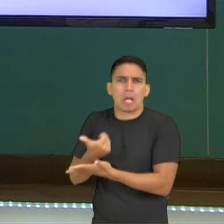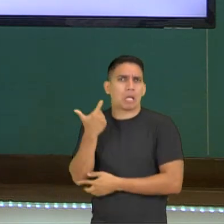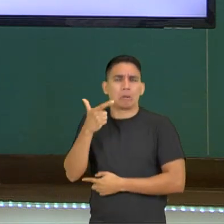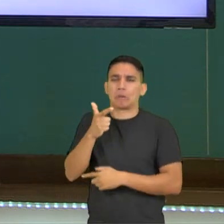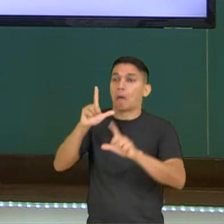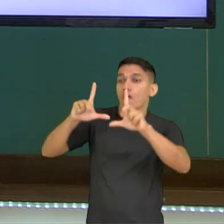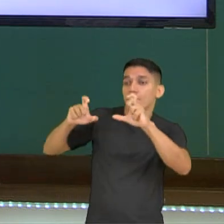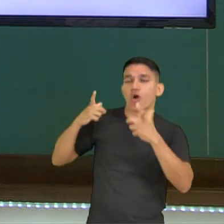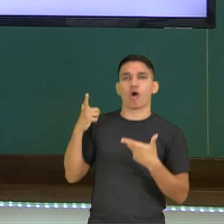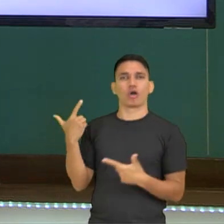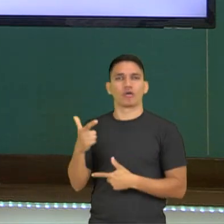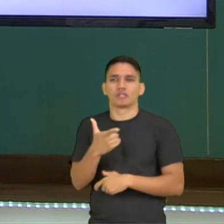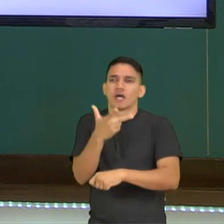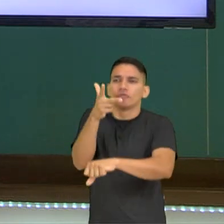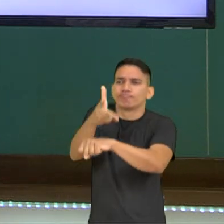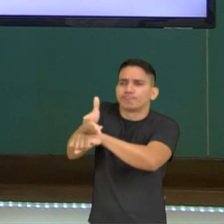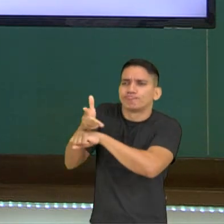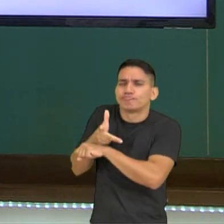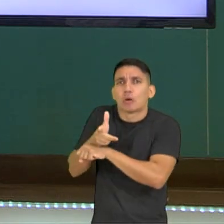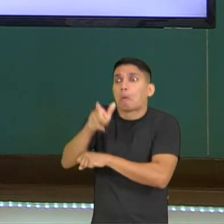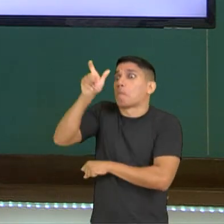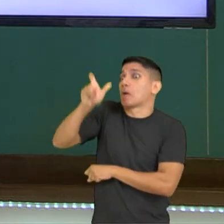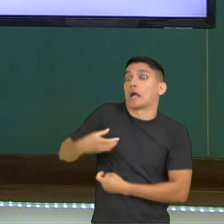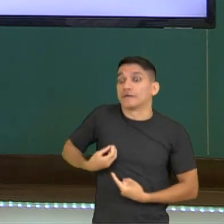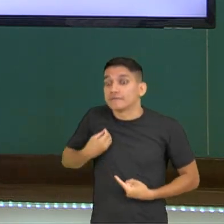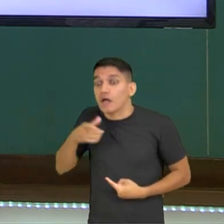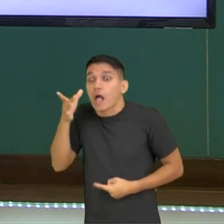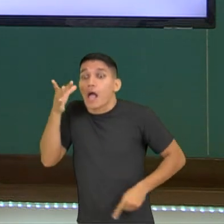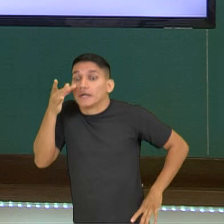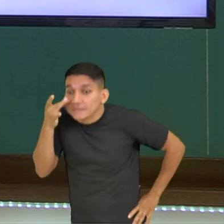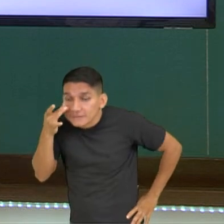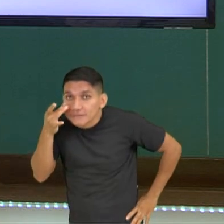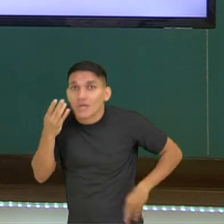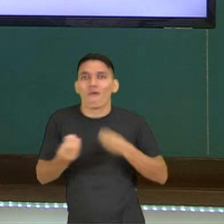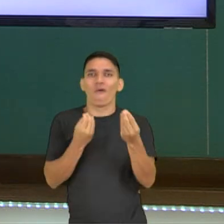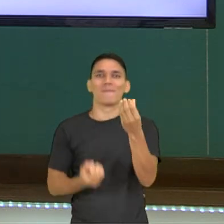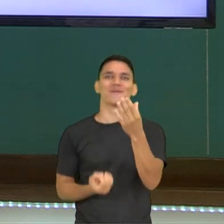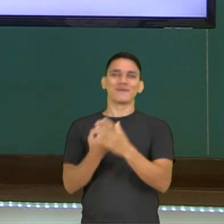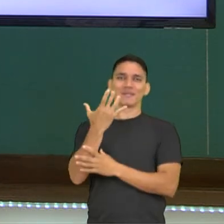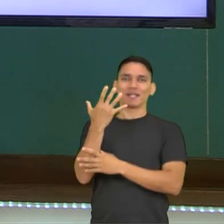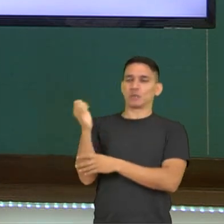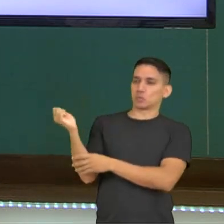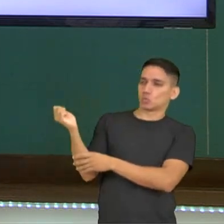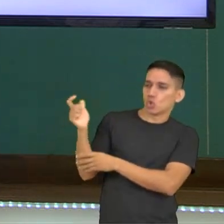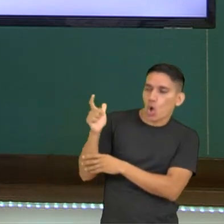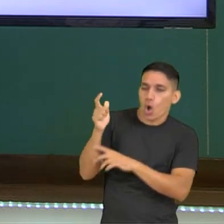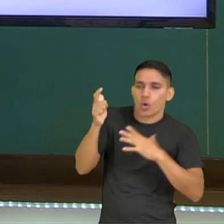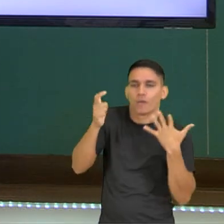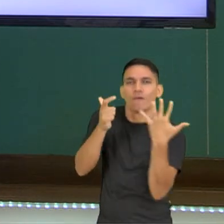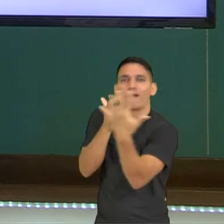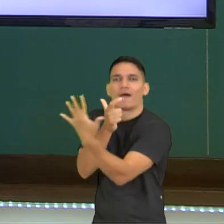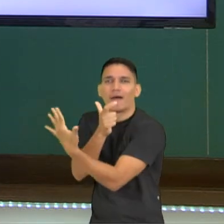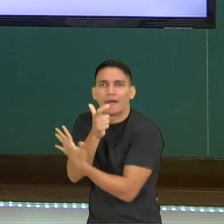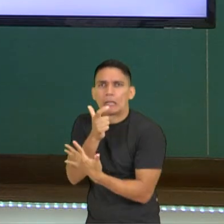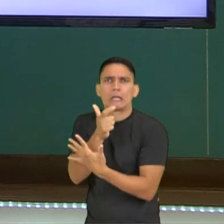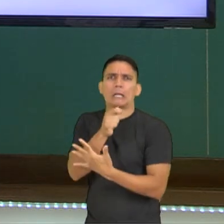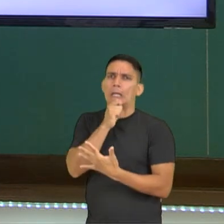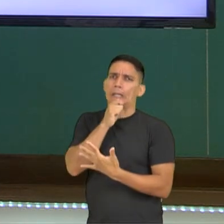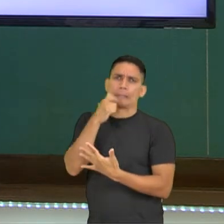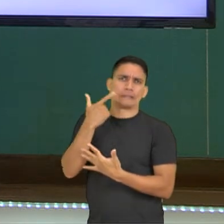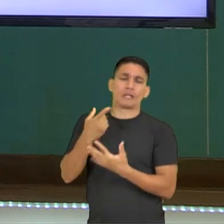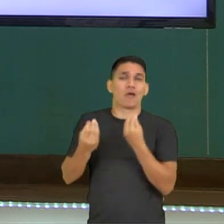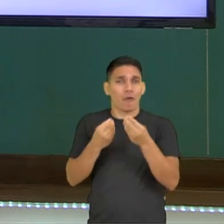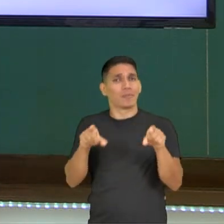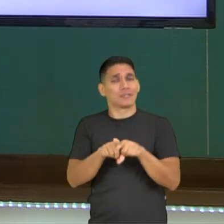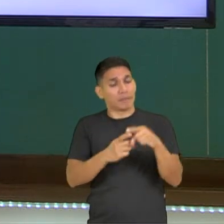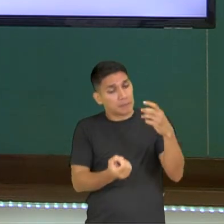filmagens, fotografias, uma pessoa que presenciou a origem do sistema solar e, consequentemente, do nosso